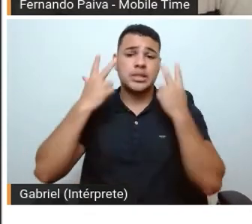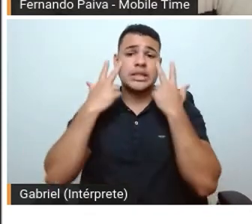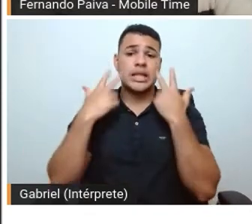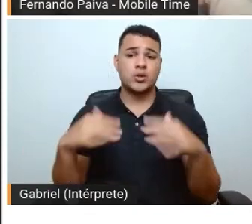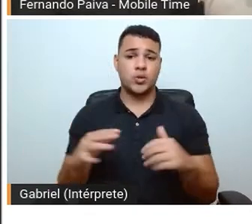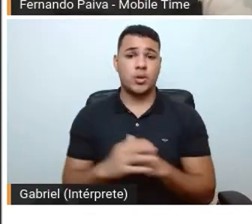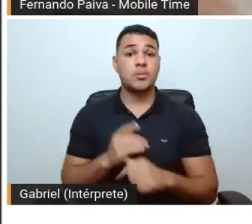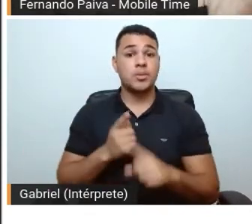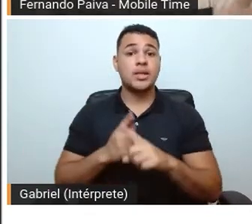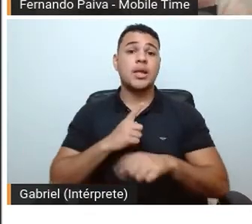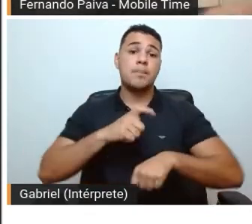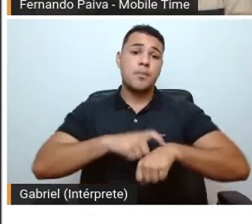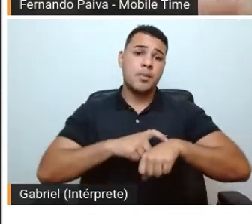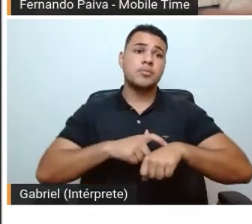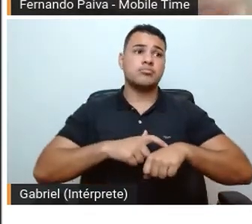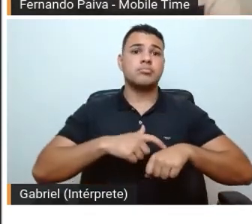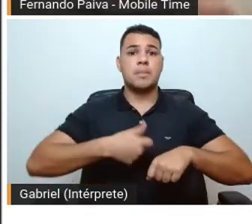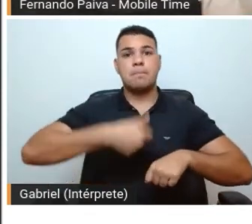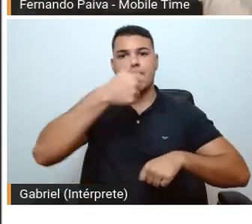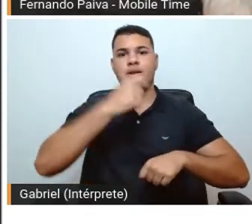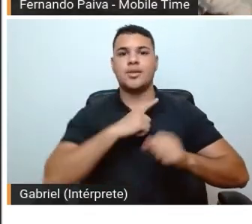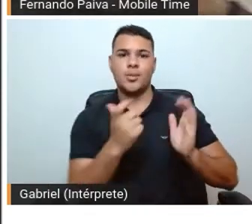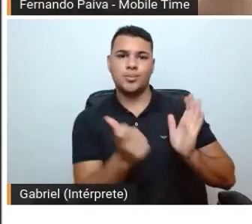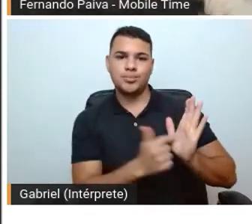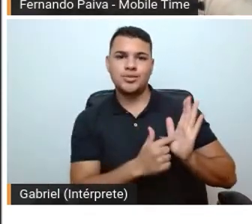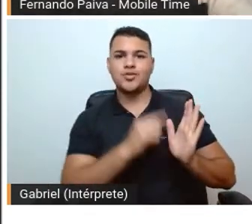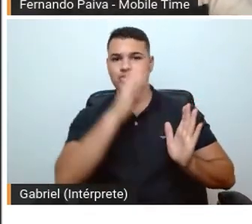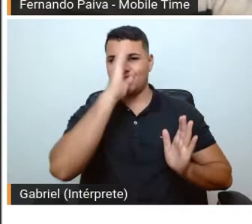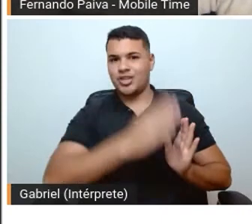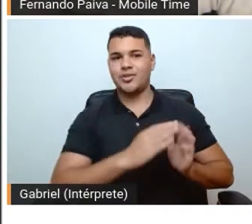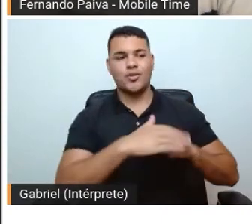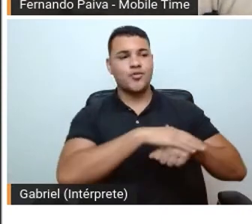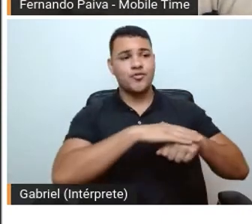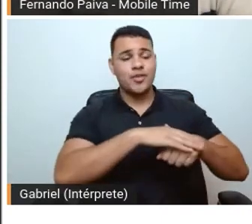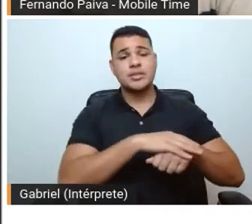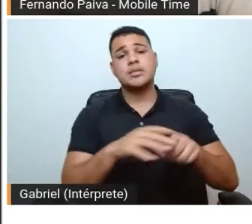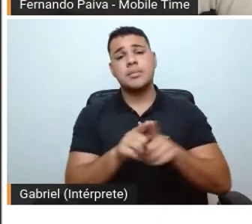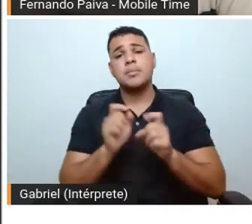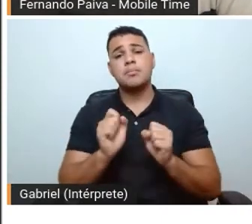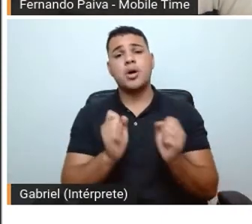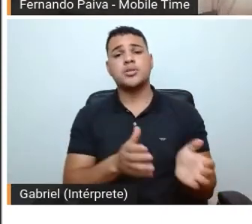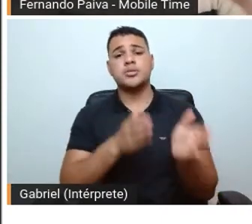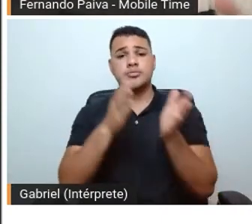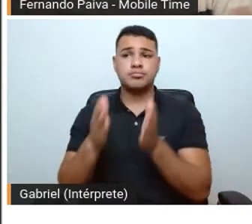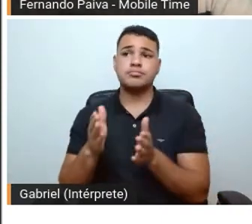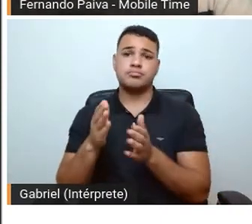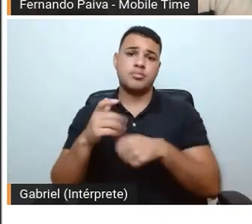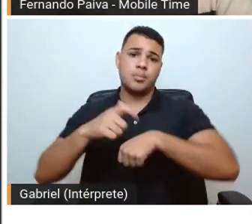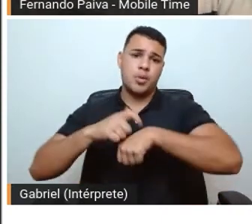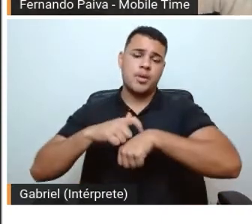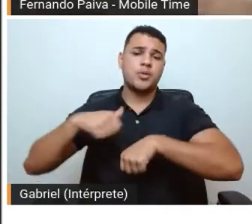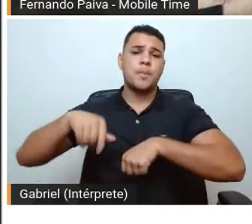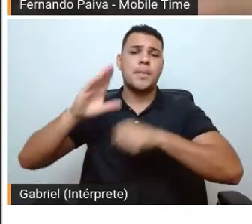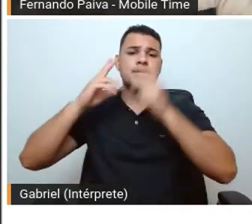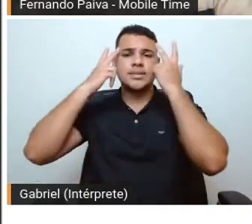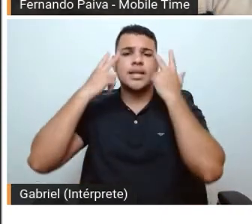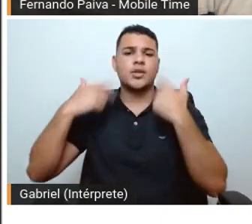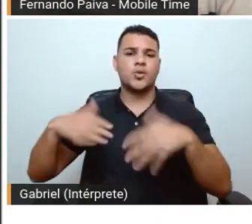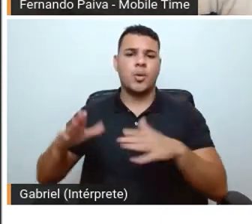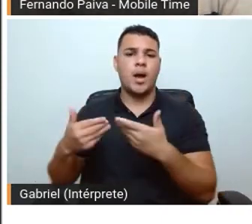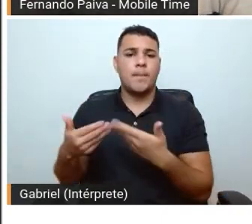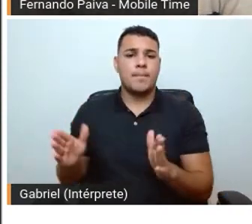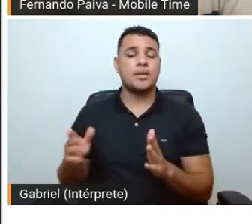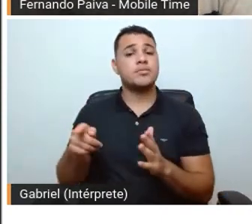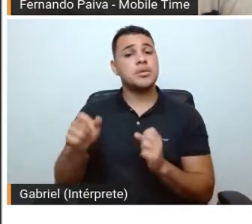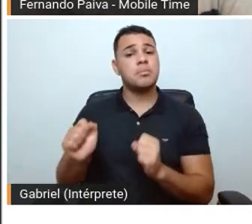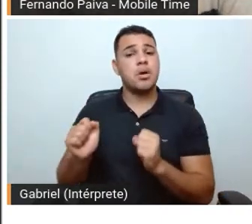situações aqui é melhor tem um botão direcionar conversa e posta outros outros momentos ele na conversa é melhor você deixar em aberto e usar o